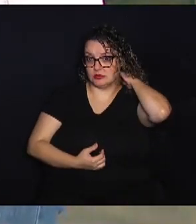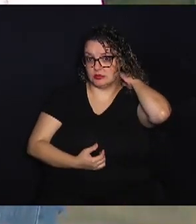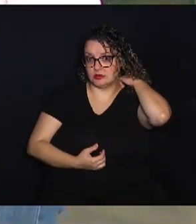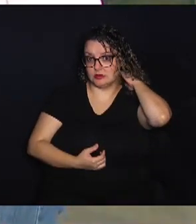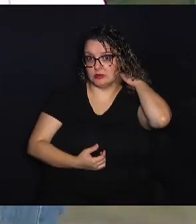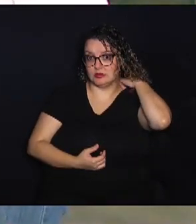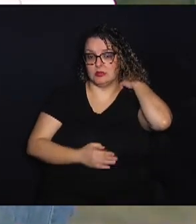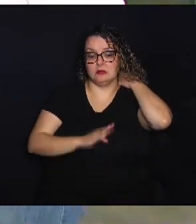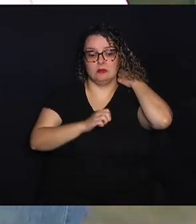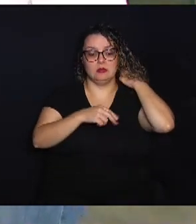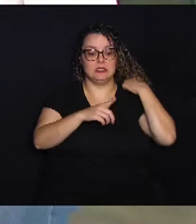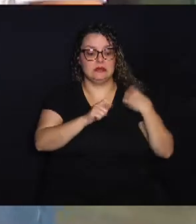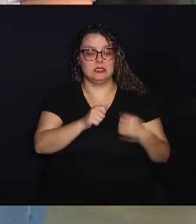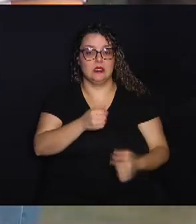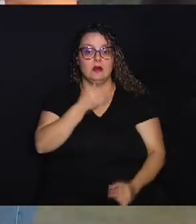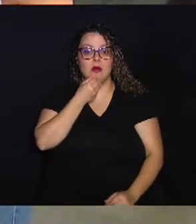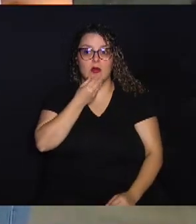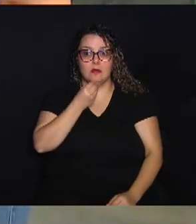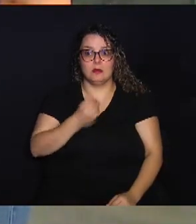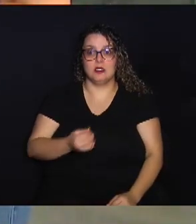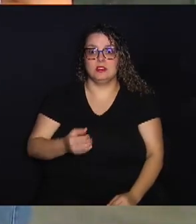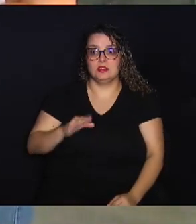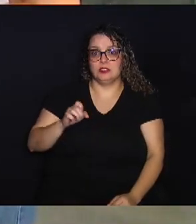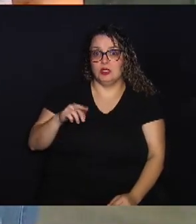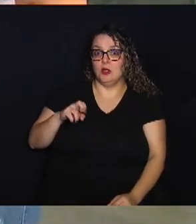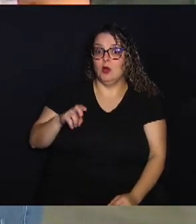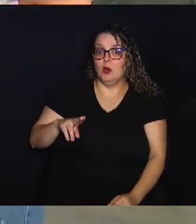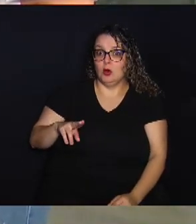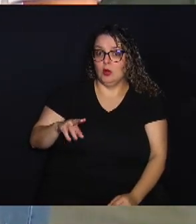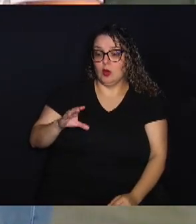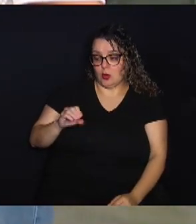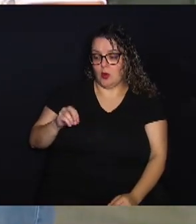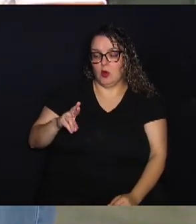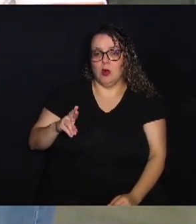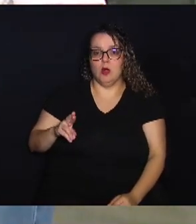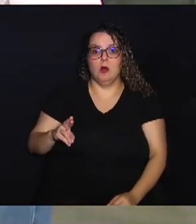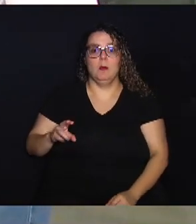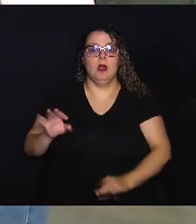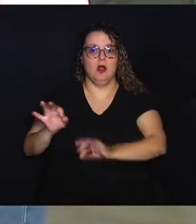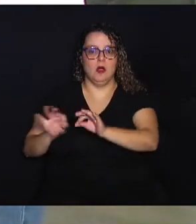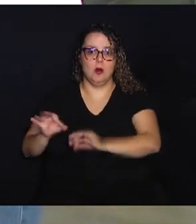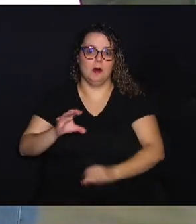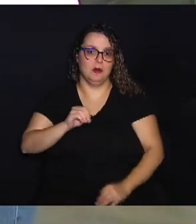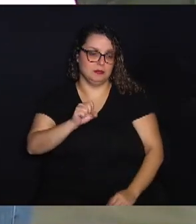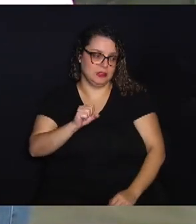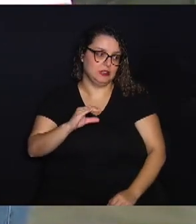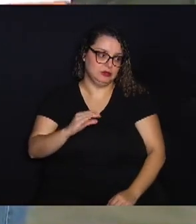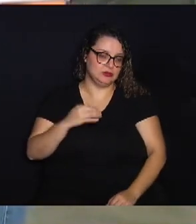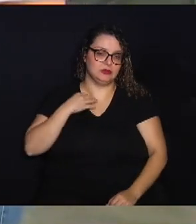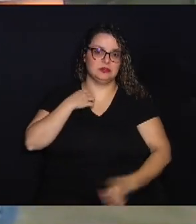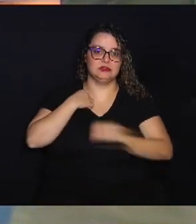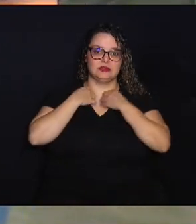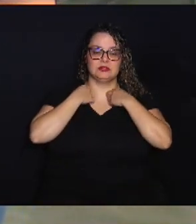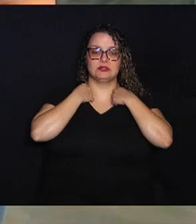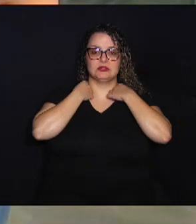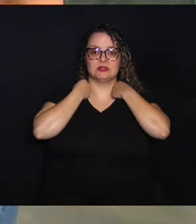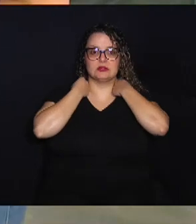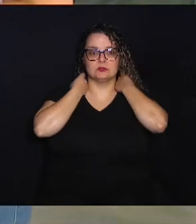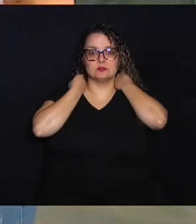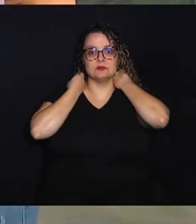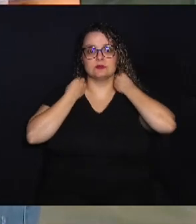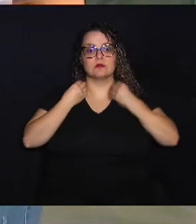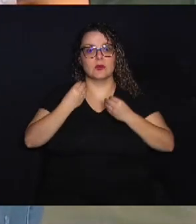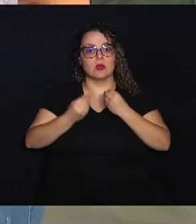né, e também a gente teve também para uma organização não governamental, né, uma OSC que a gente diria hoje. Como que é